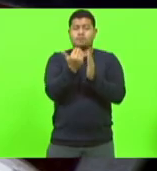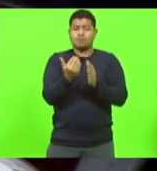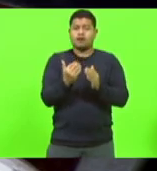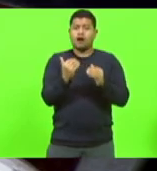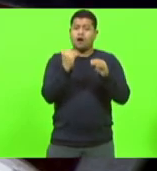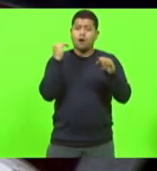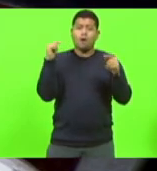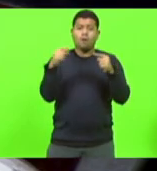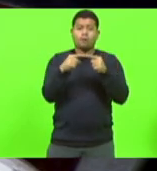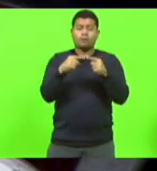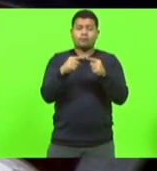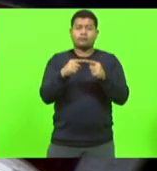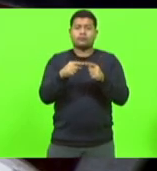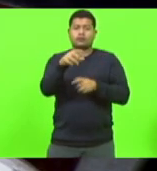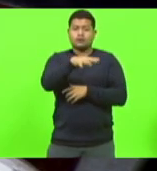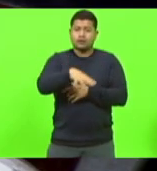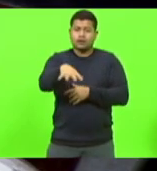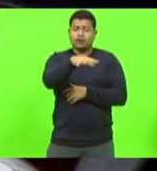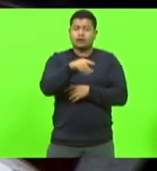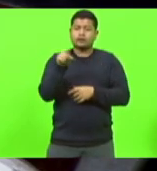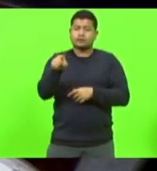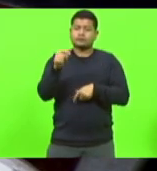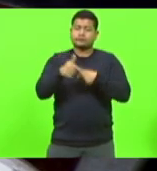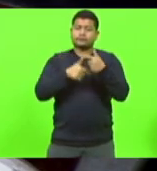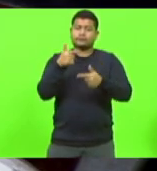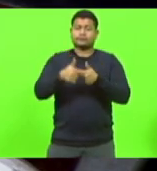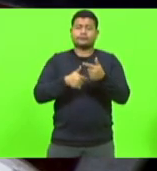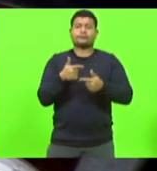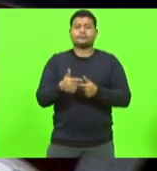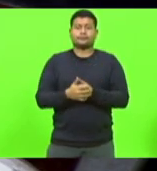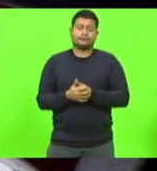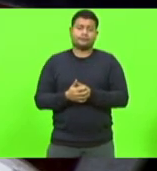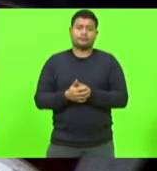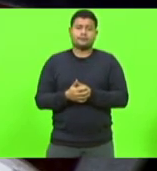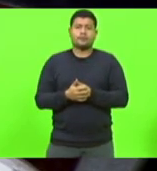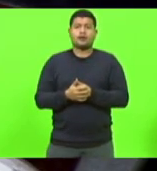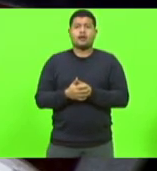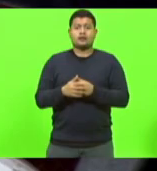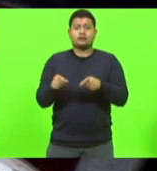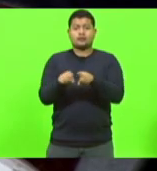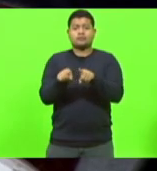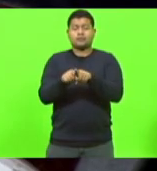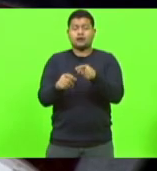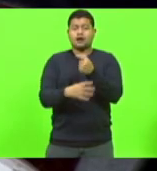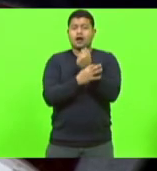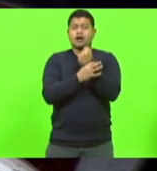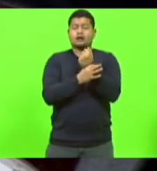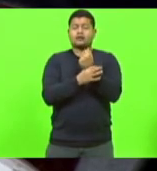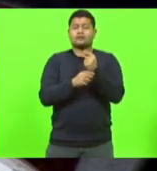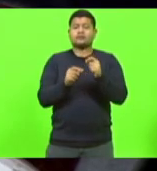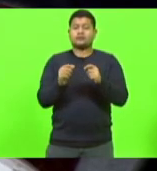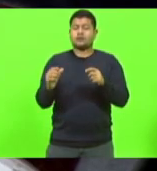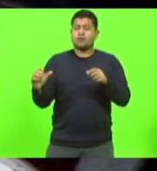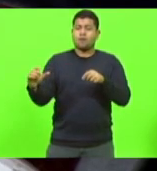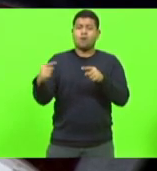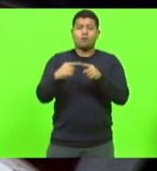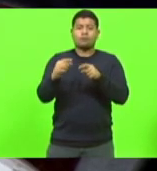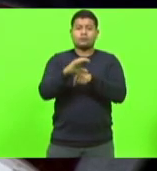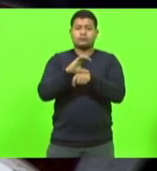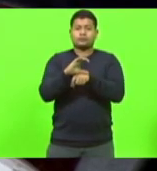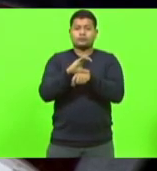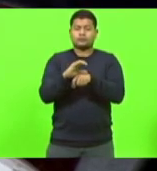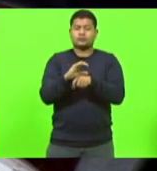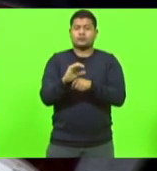a natureza e ela também garante conforme a Constituição Federal de 88